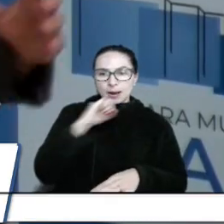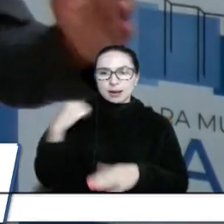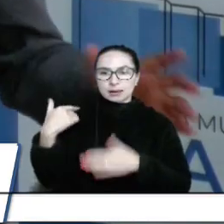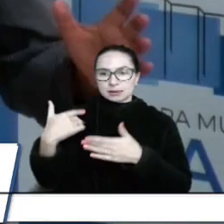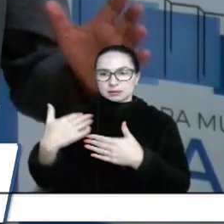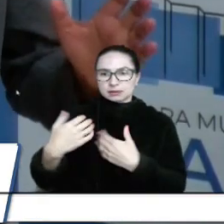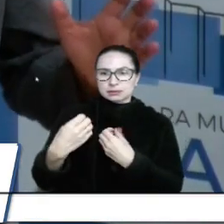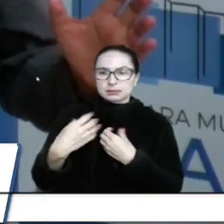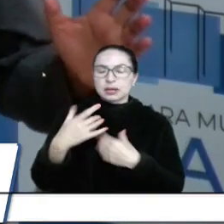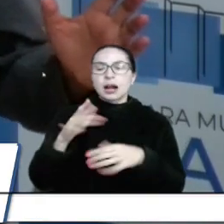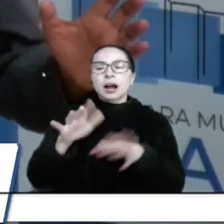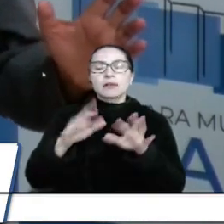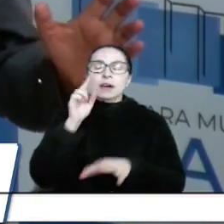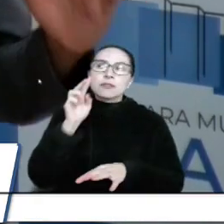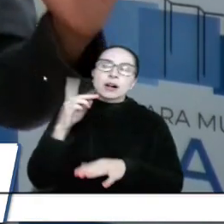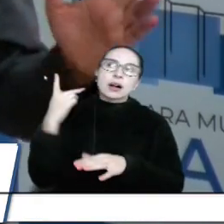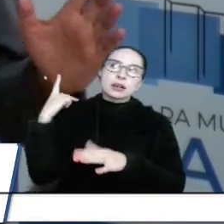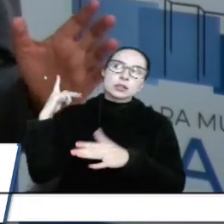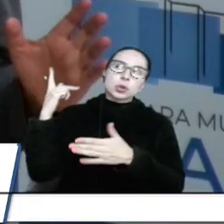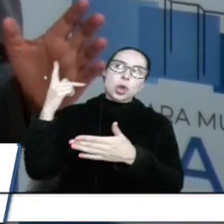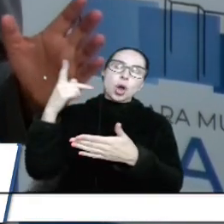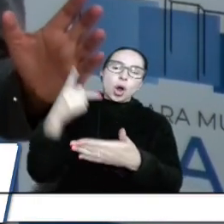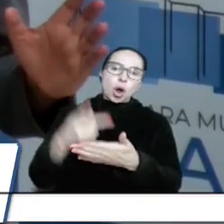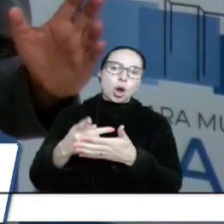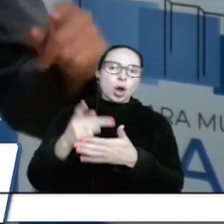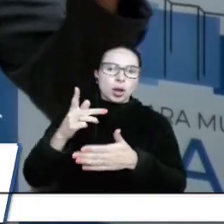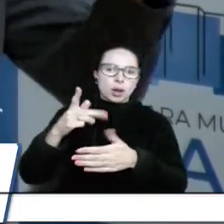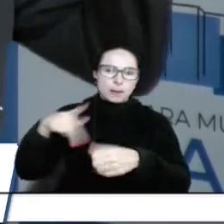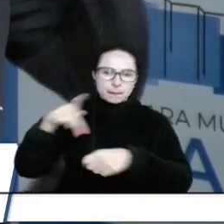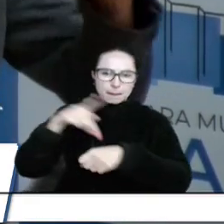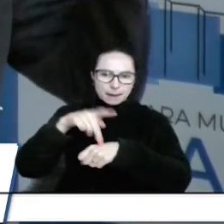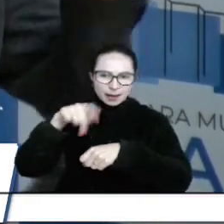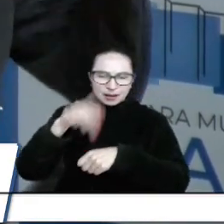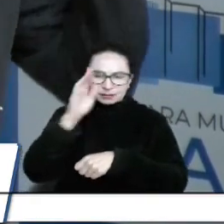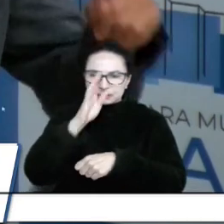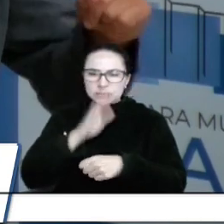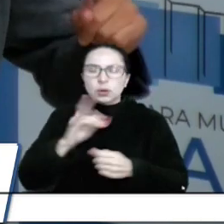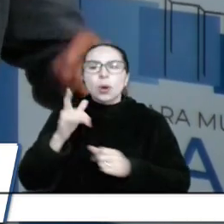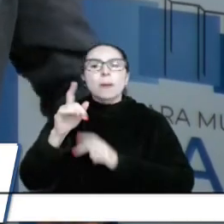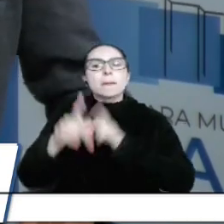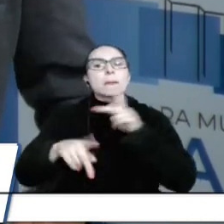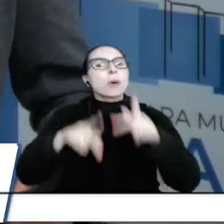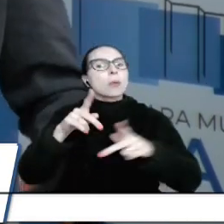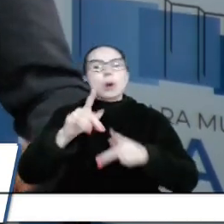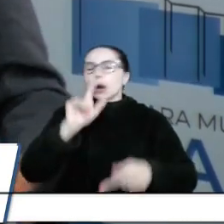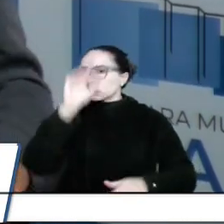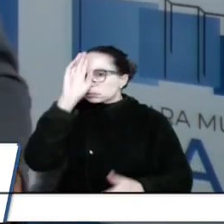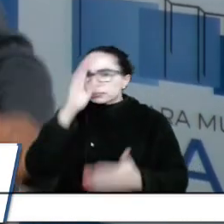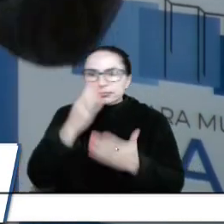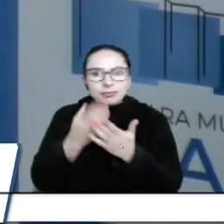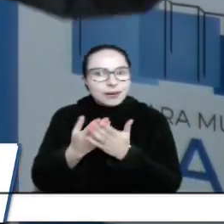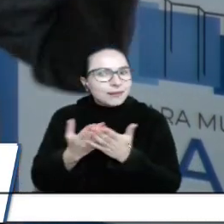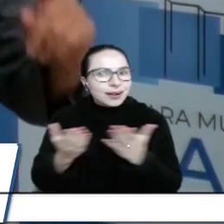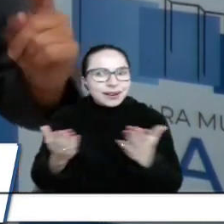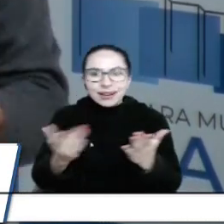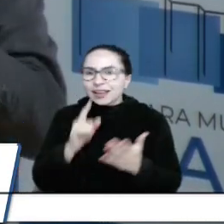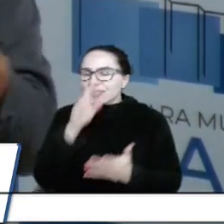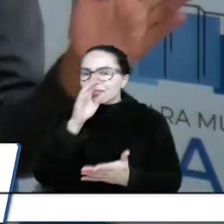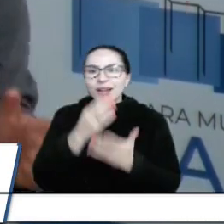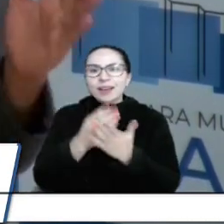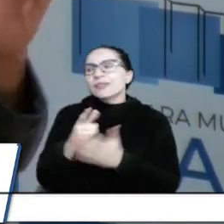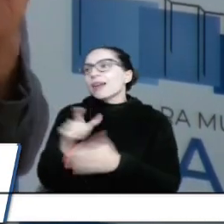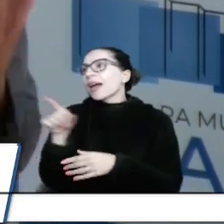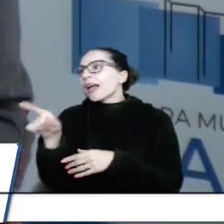o histórico do país, onde a população não acredita, ela não acredita no A nem no B, ela não